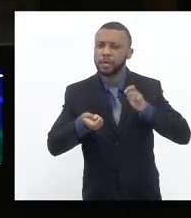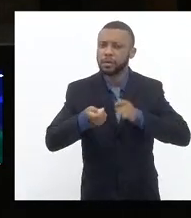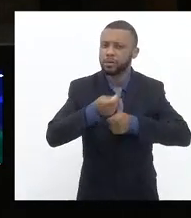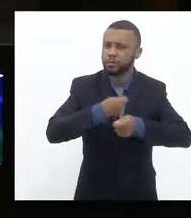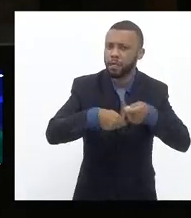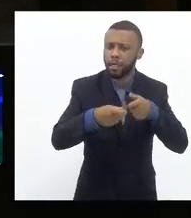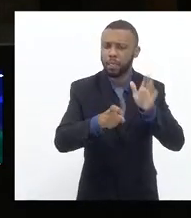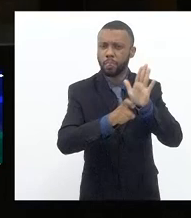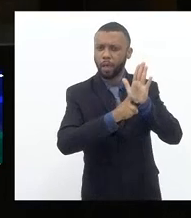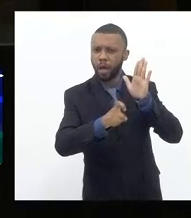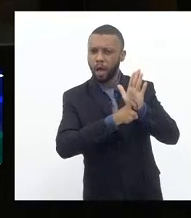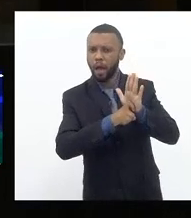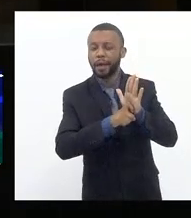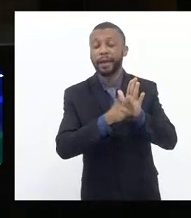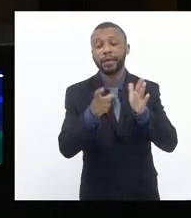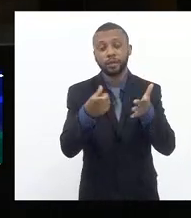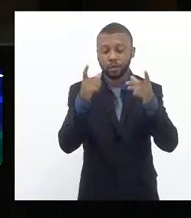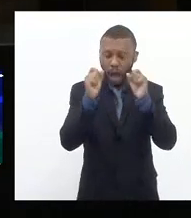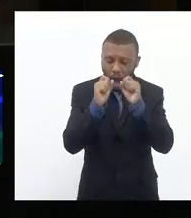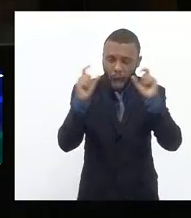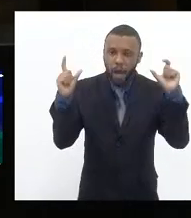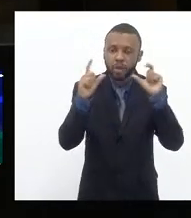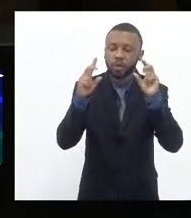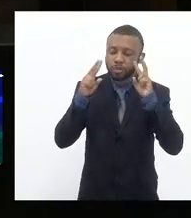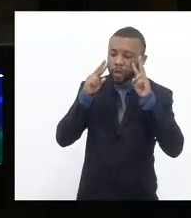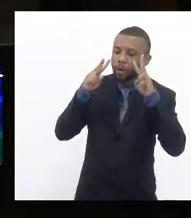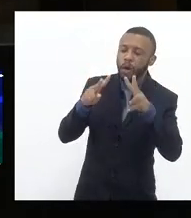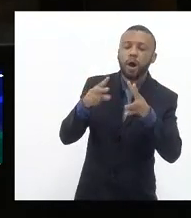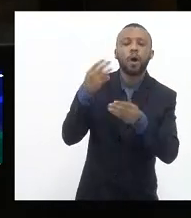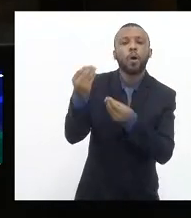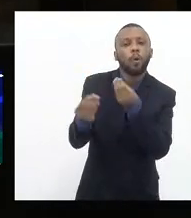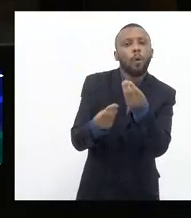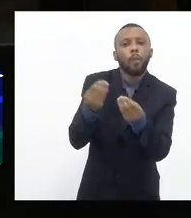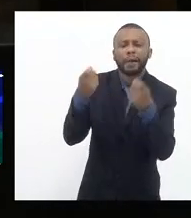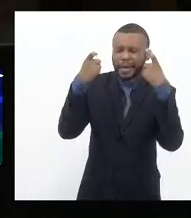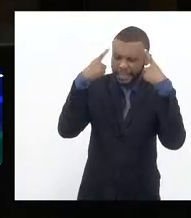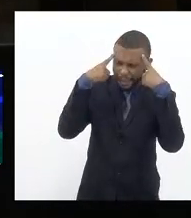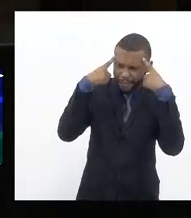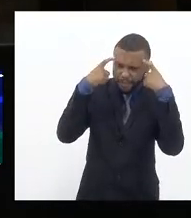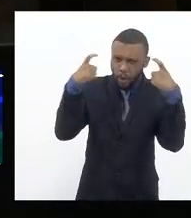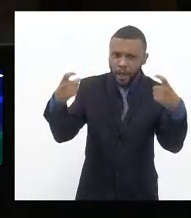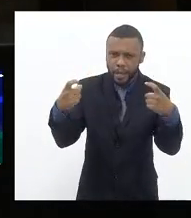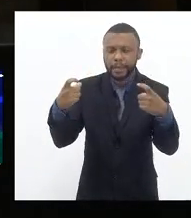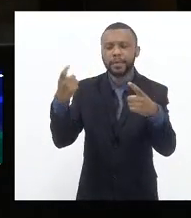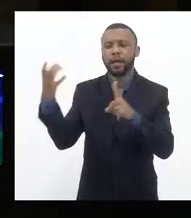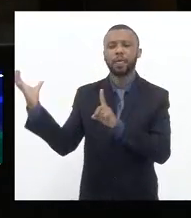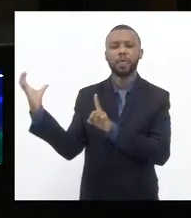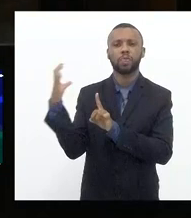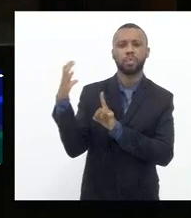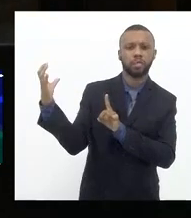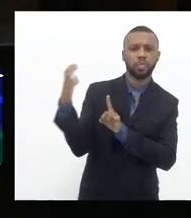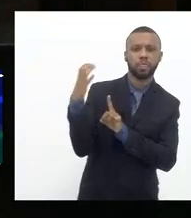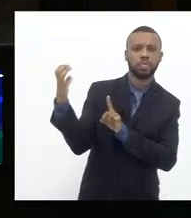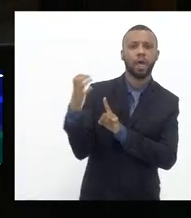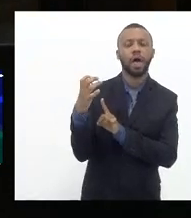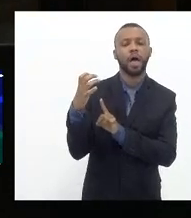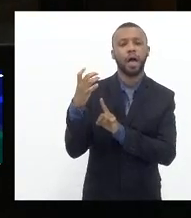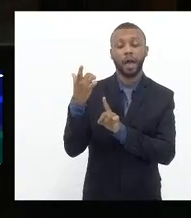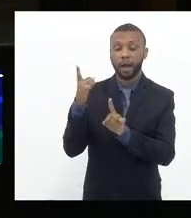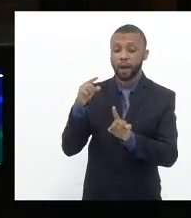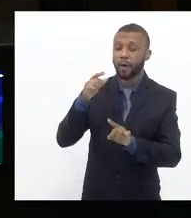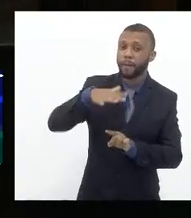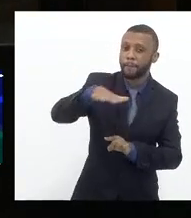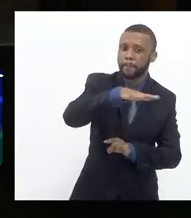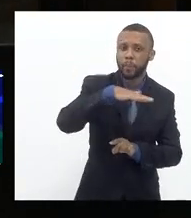dificuldade de reconhecer o quanto que a violência armada atinge a essa nossa